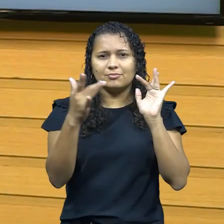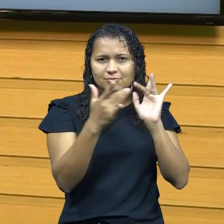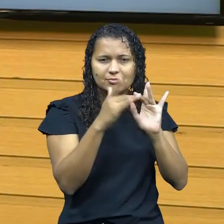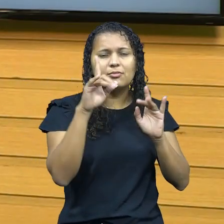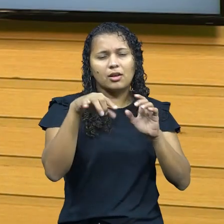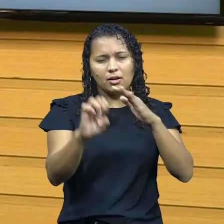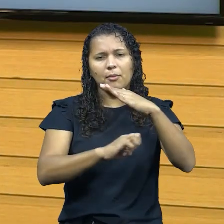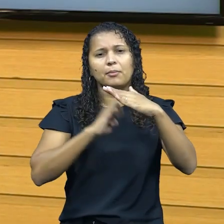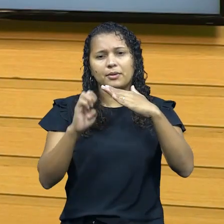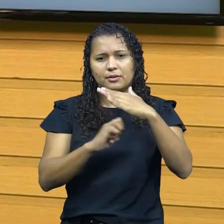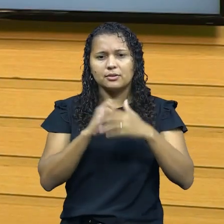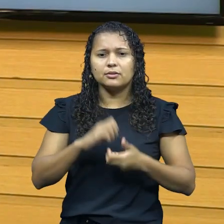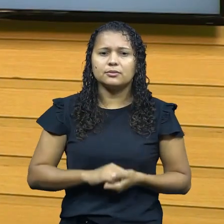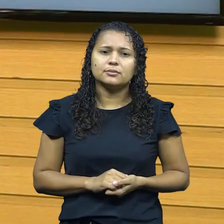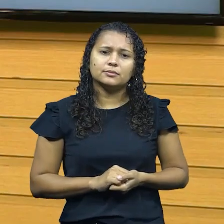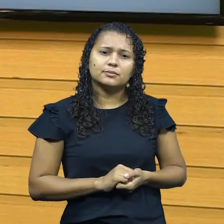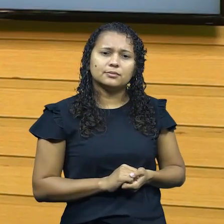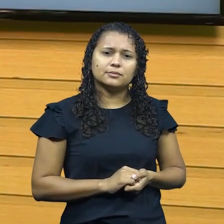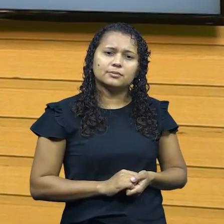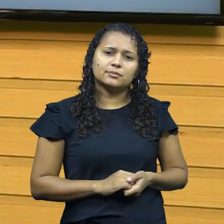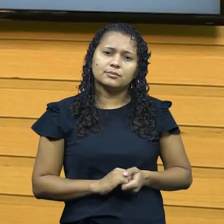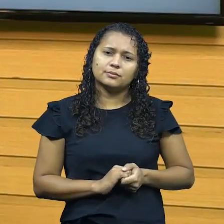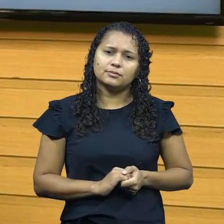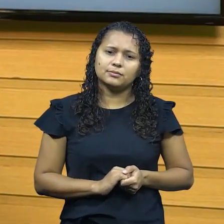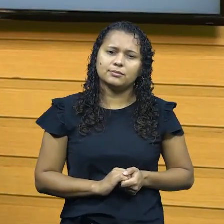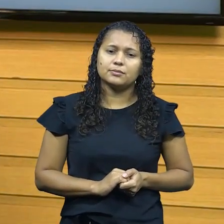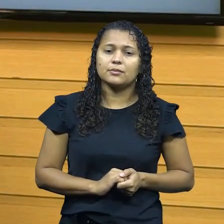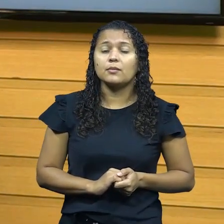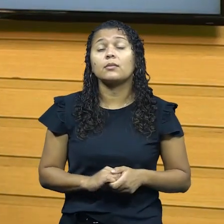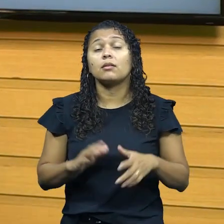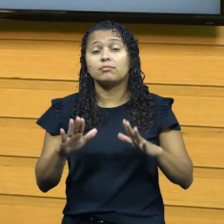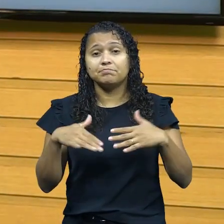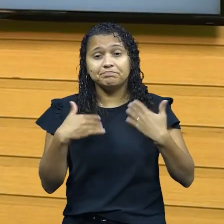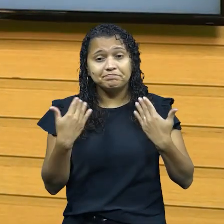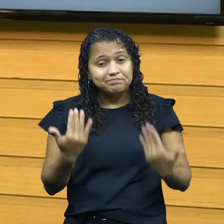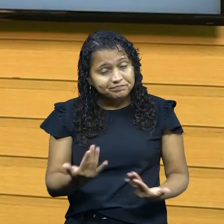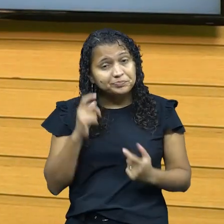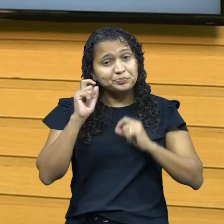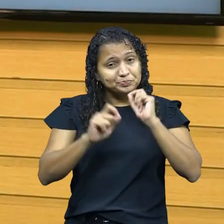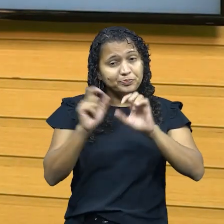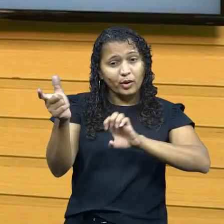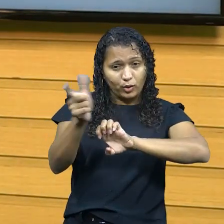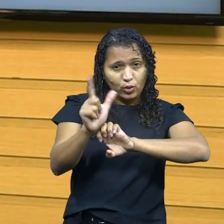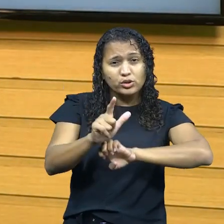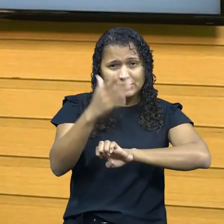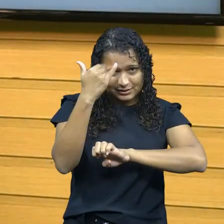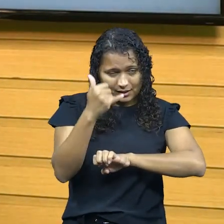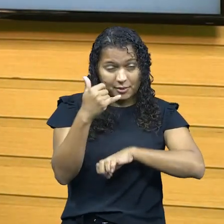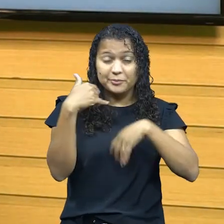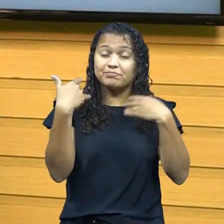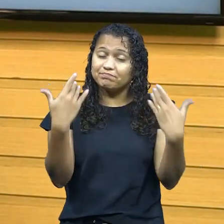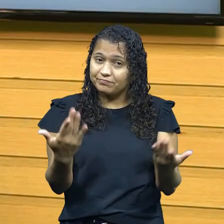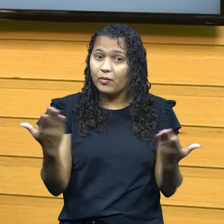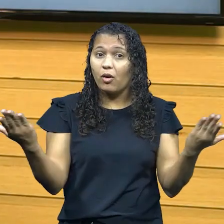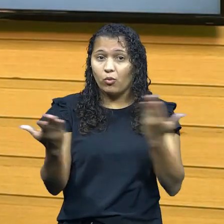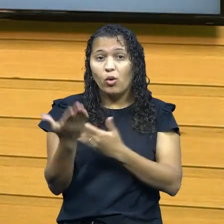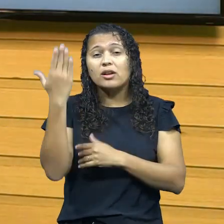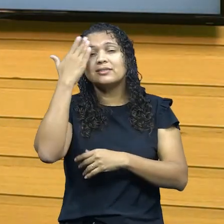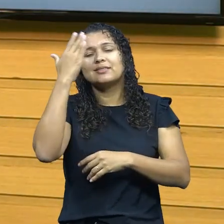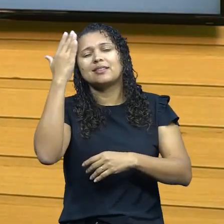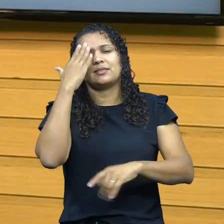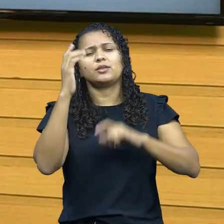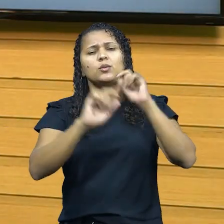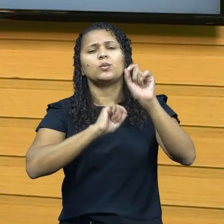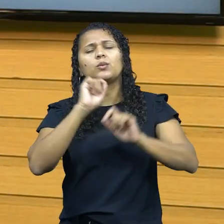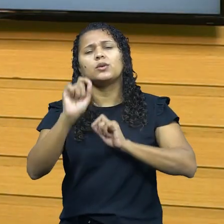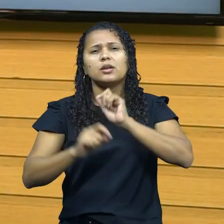empresas. Bom, dito isso sobre o que é logística, a gente pode entender um pouquinho